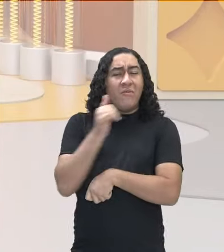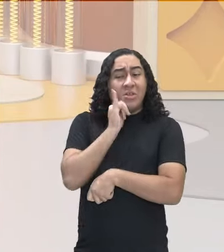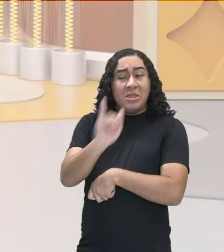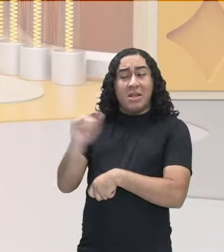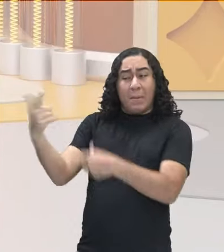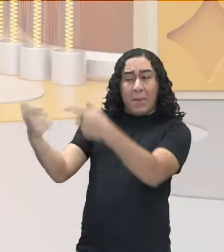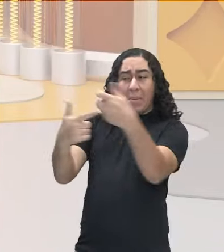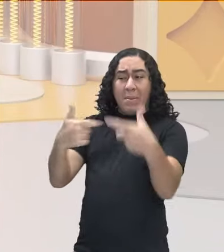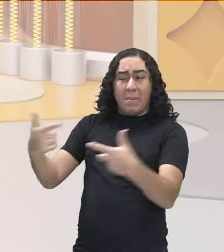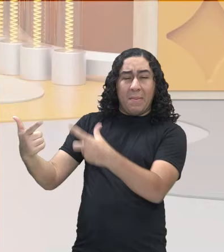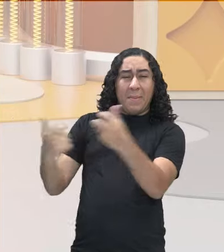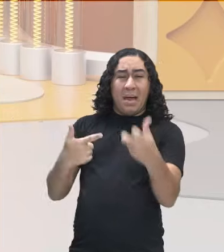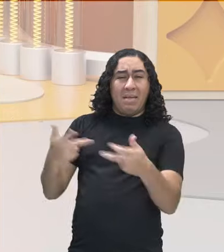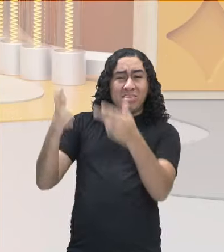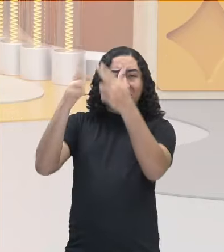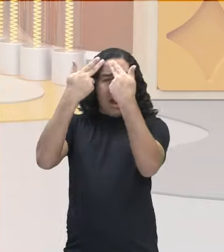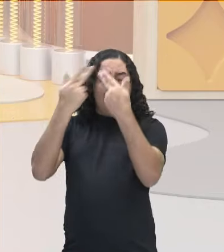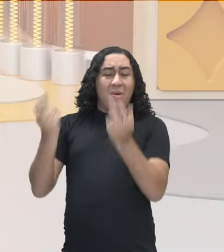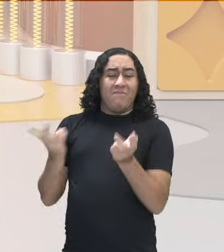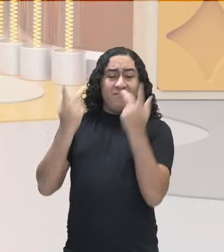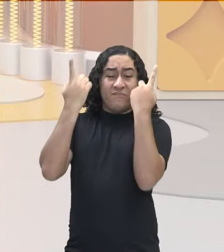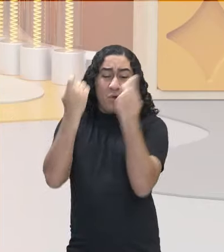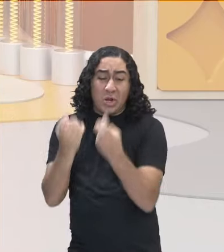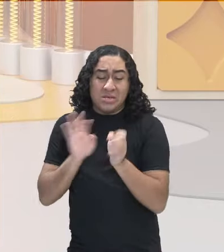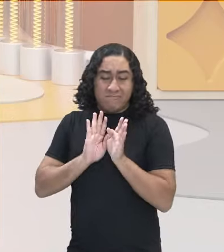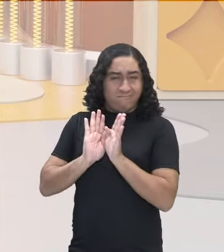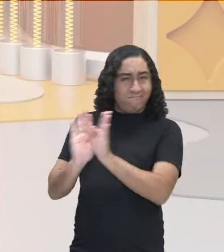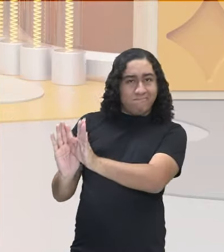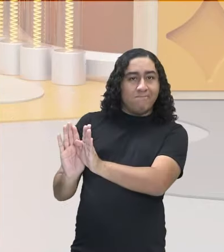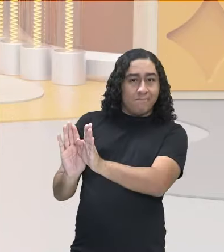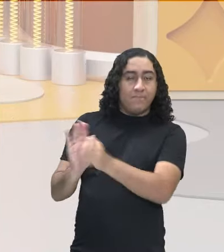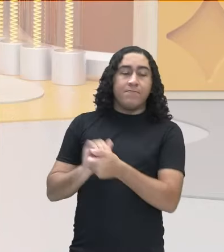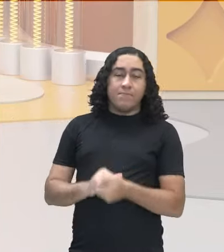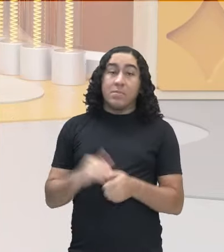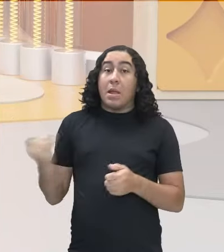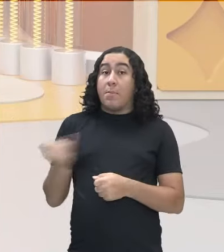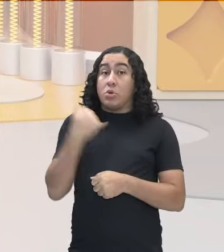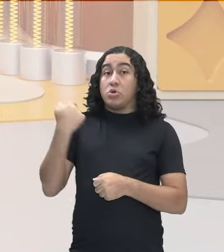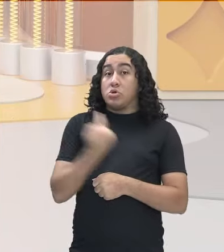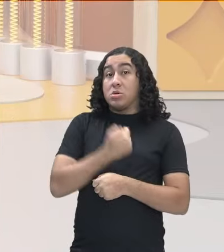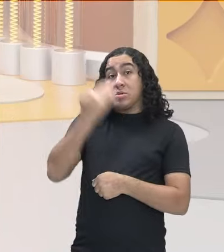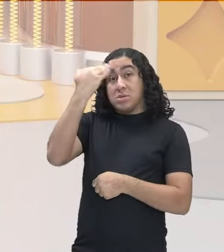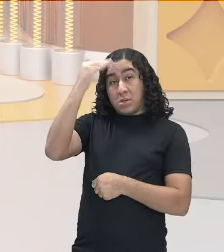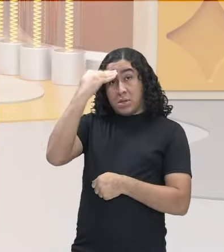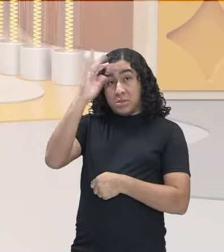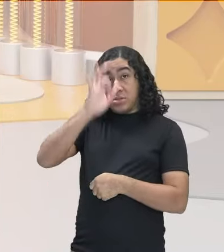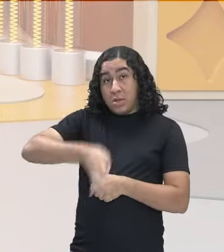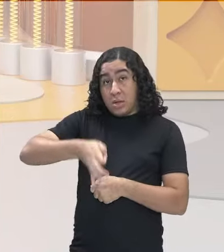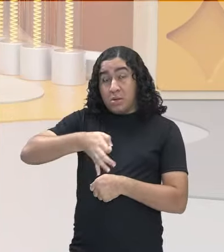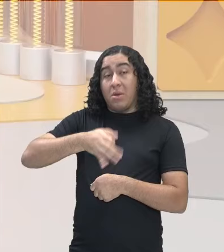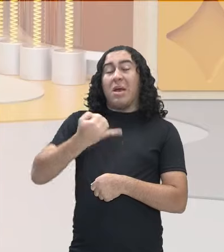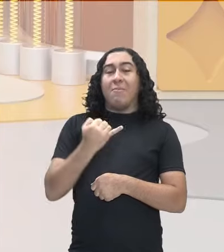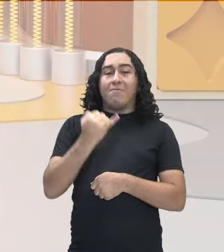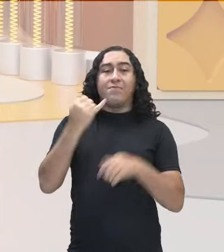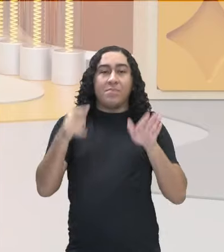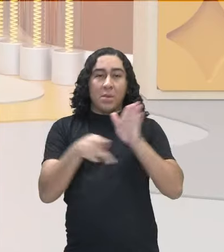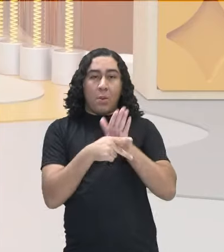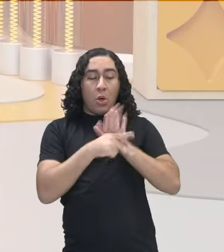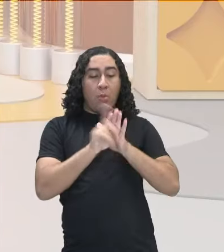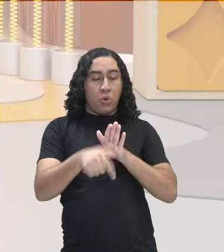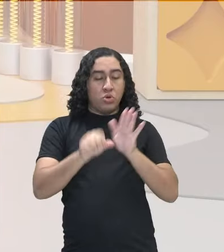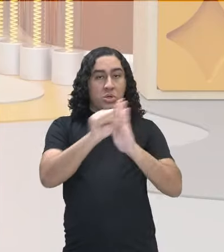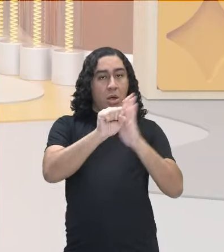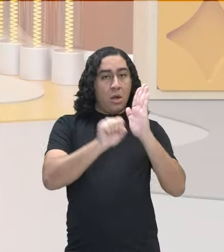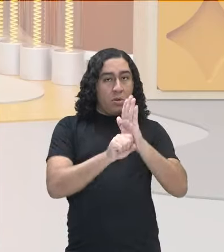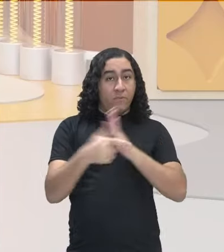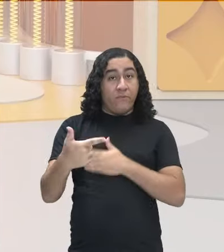sem o trauma sem a violência por exemplo da Guerra Tá bom então é importante a gente entender que em especial no século XX